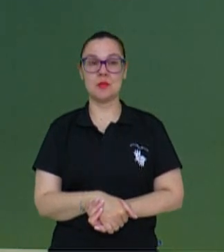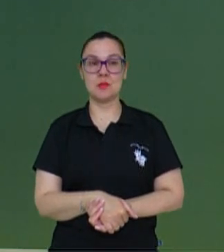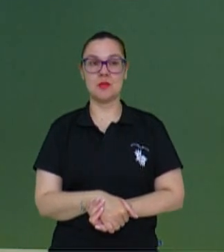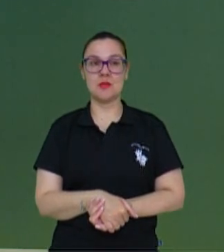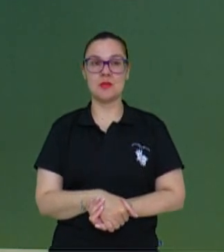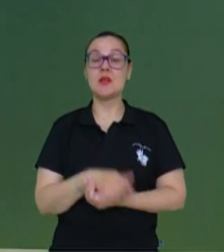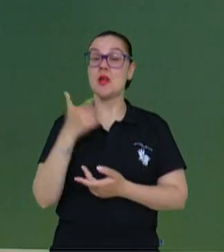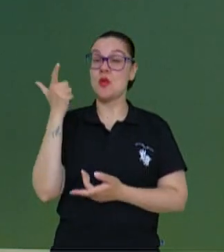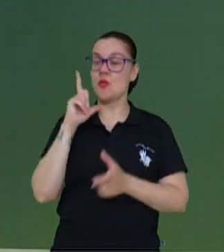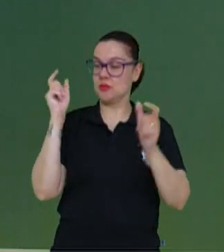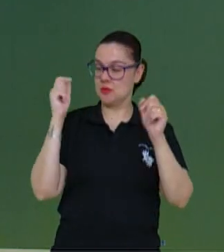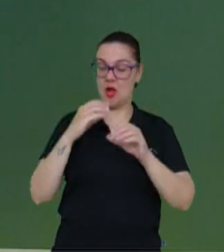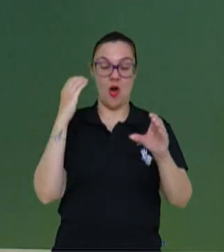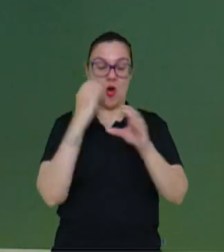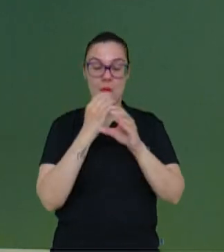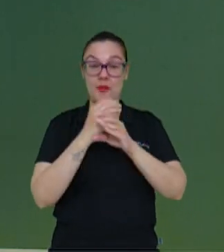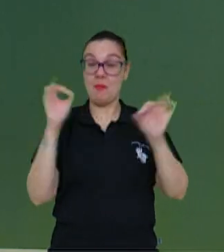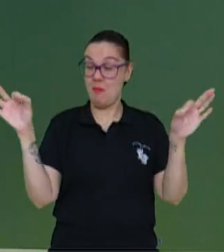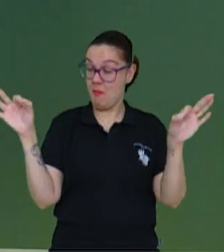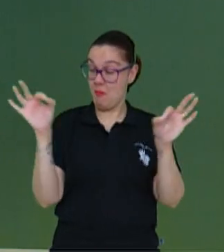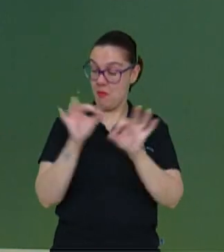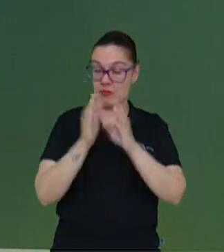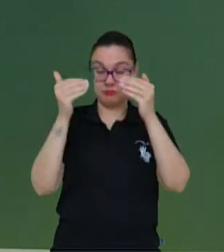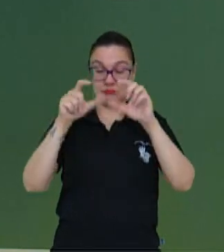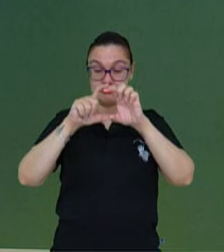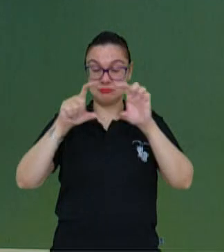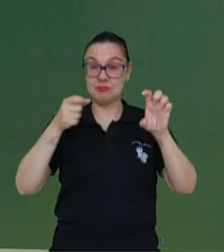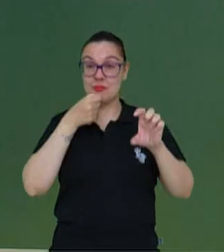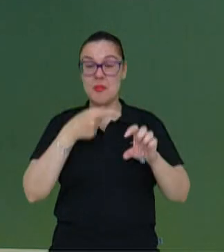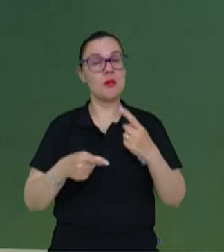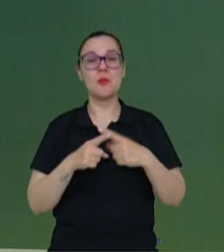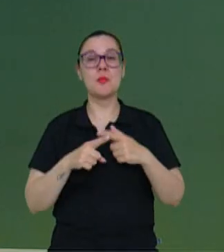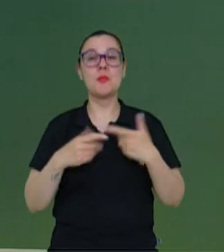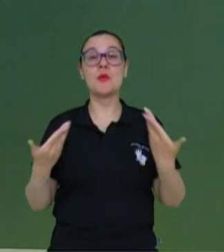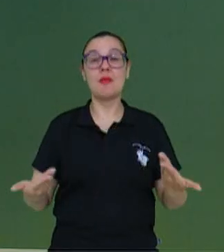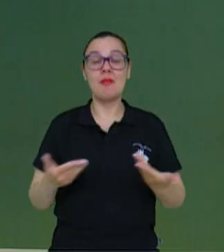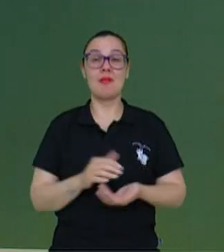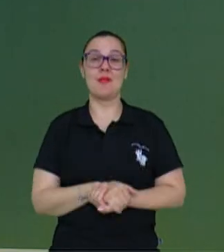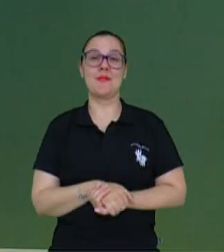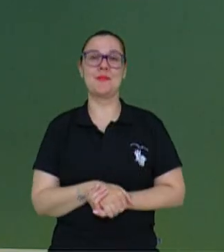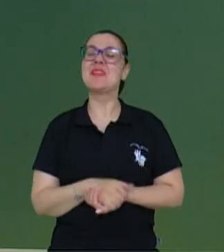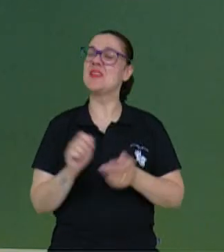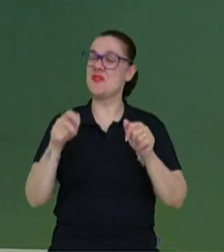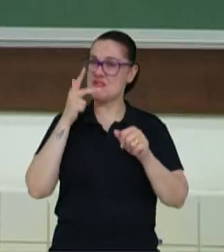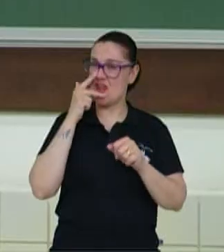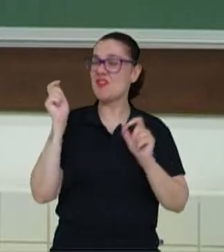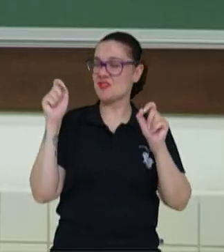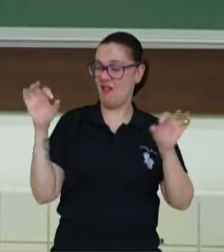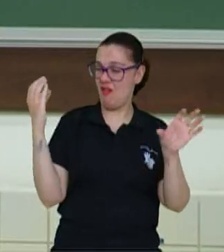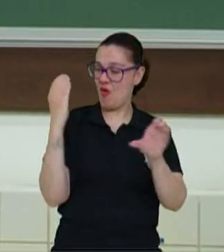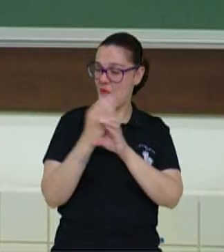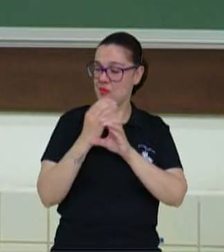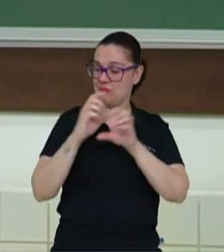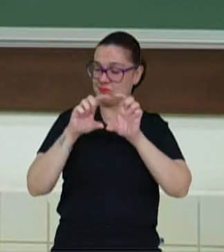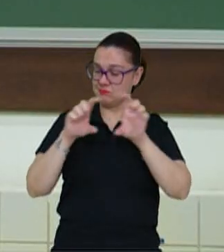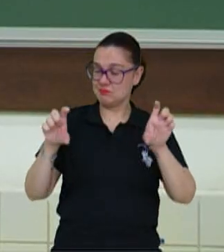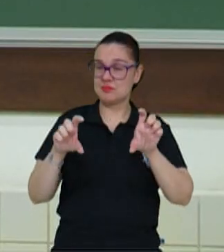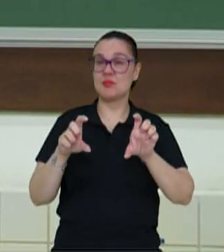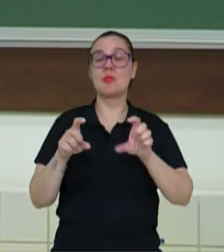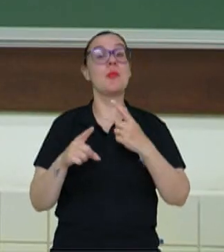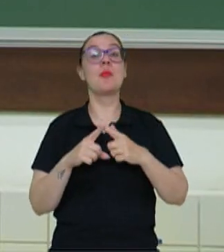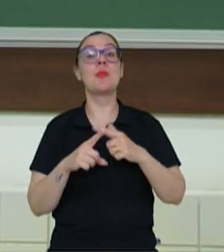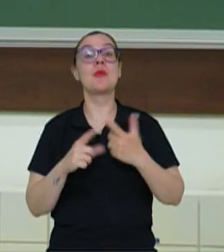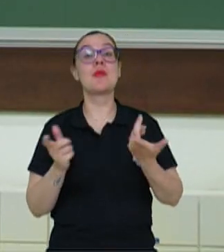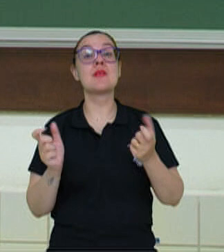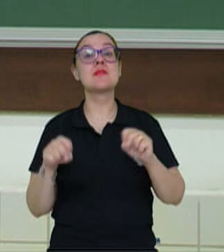a comunicação plena nessa historieta e por quê? Então a comunicação plena é possível nessa historinha e